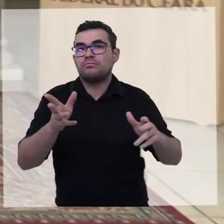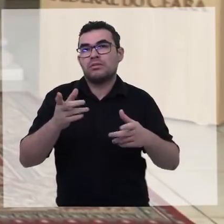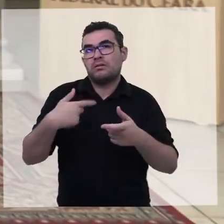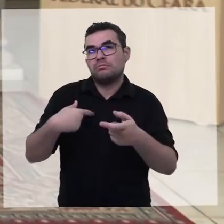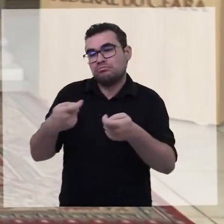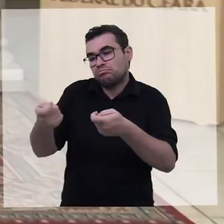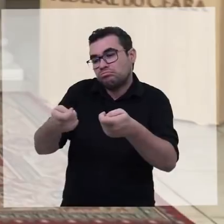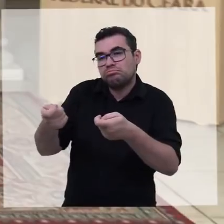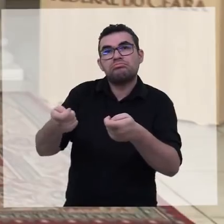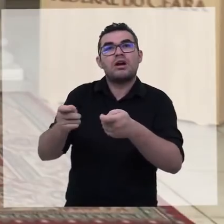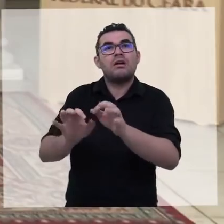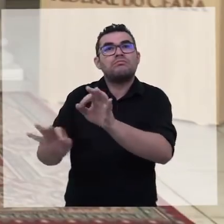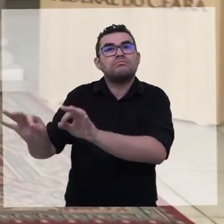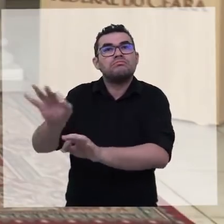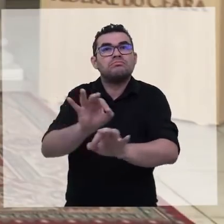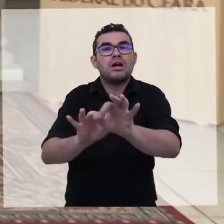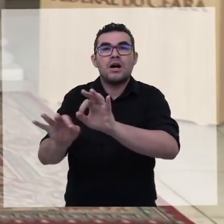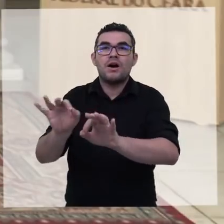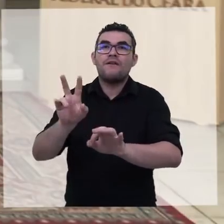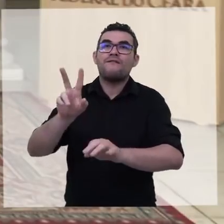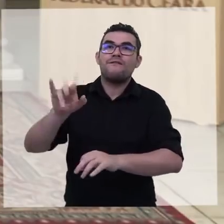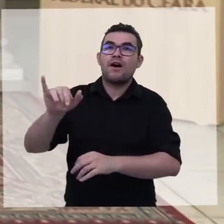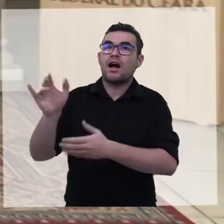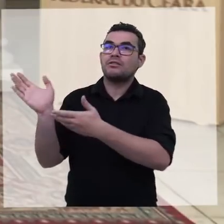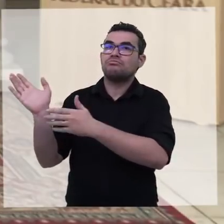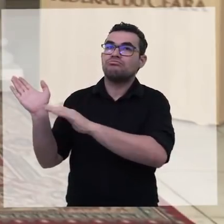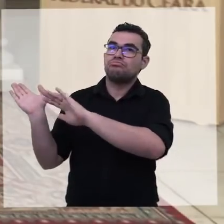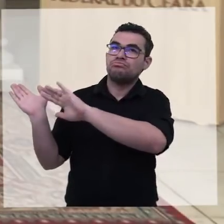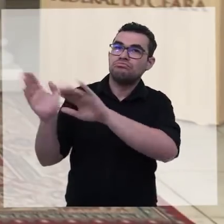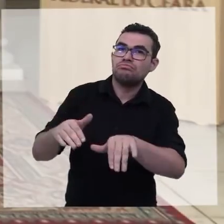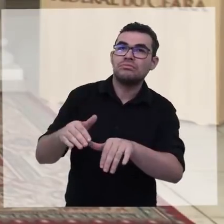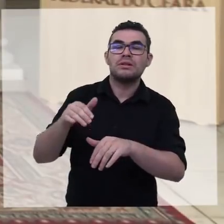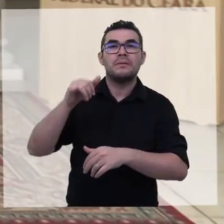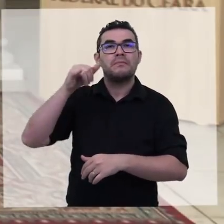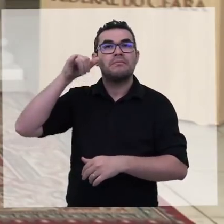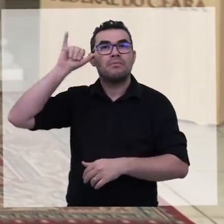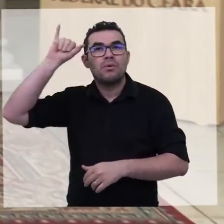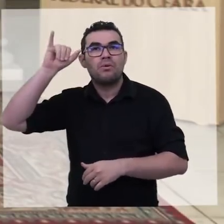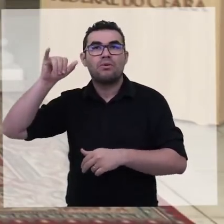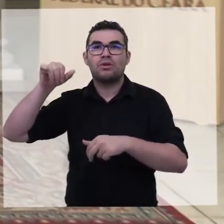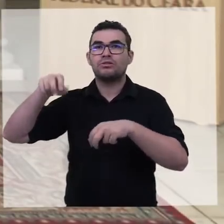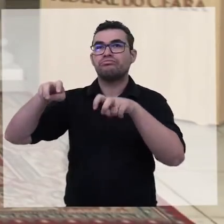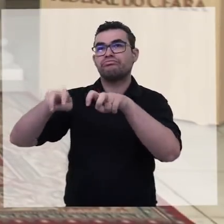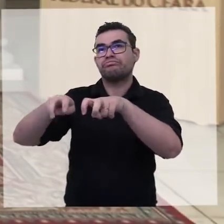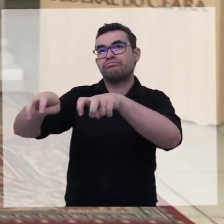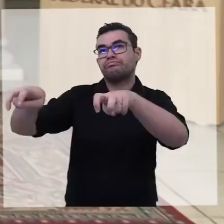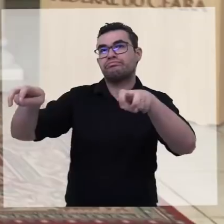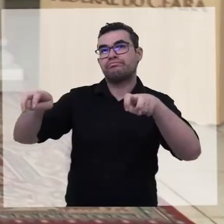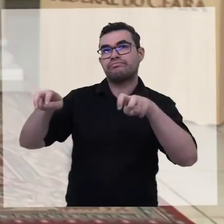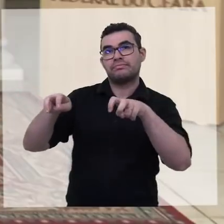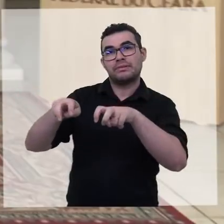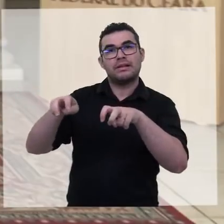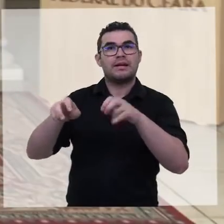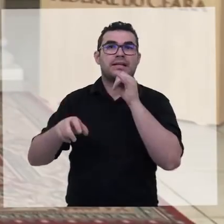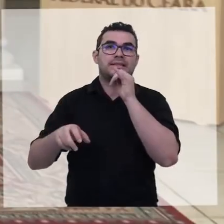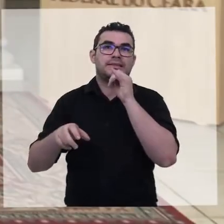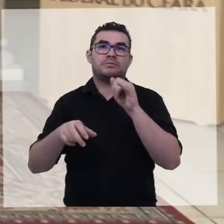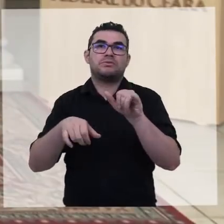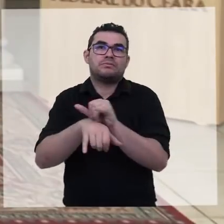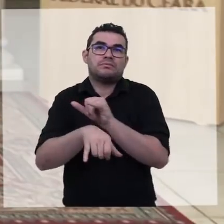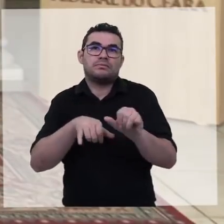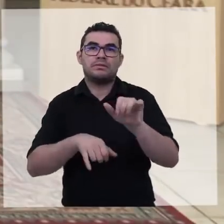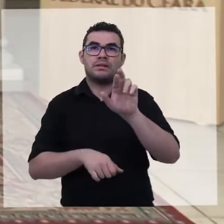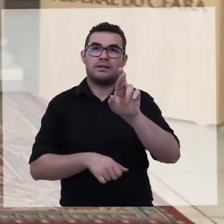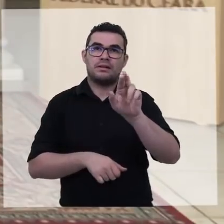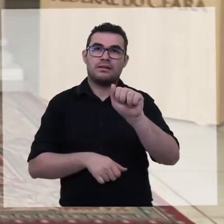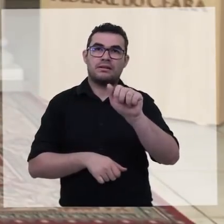para pasto e aplicando manejos com técnicas, né? Tipo raleamento, se elimina